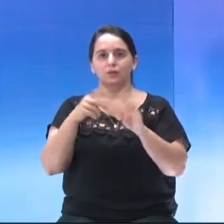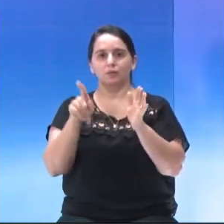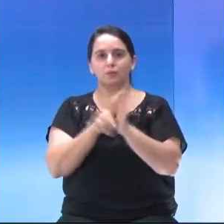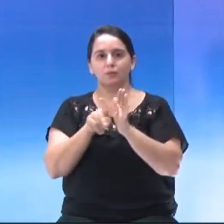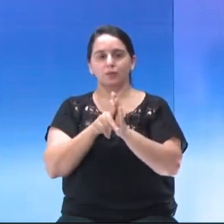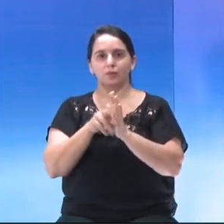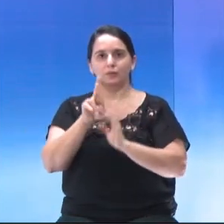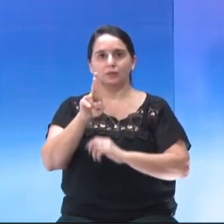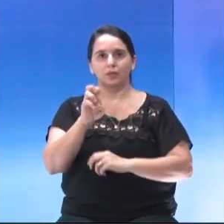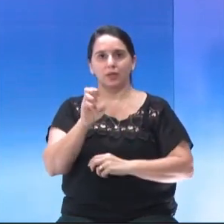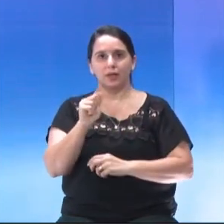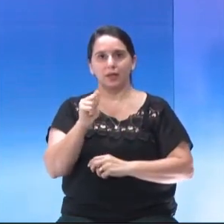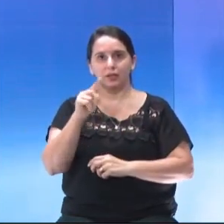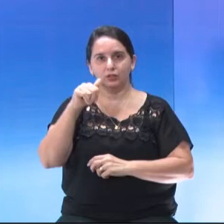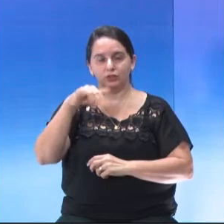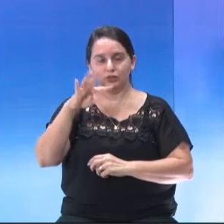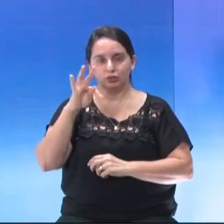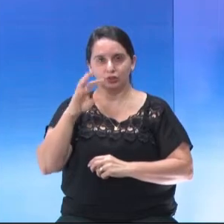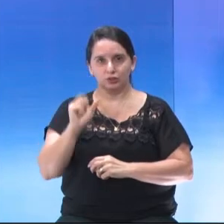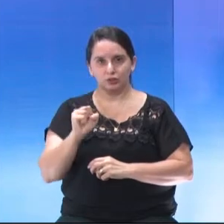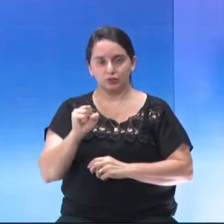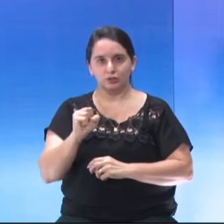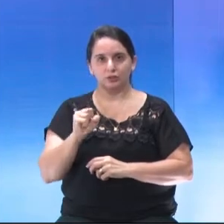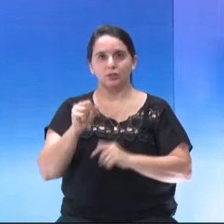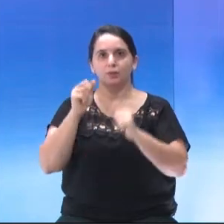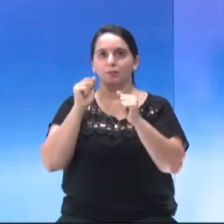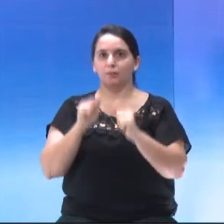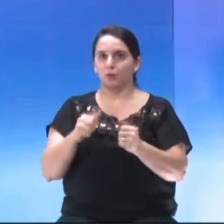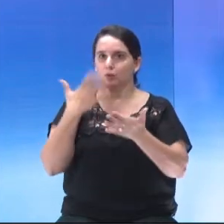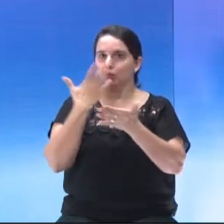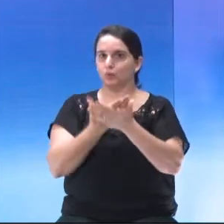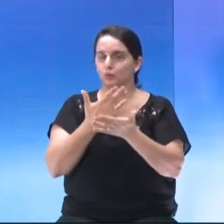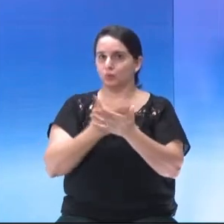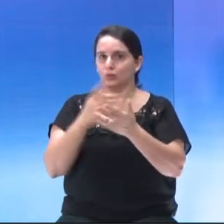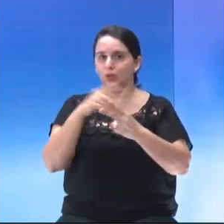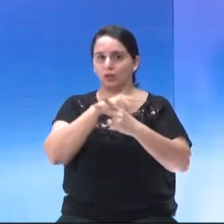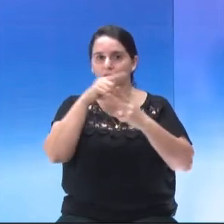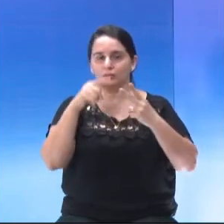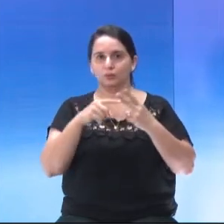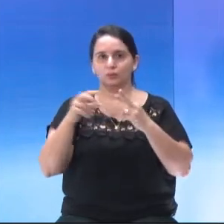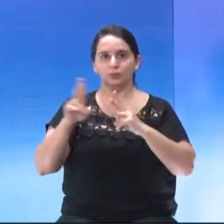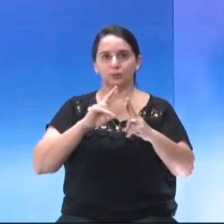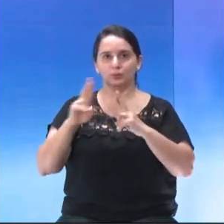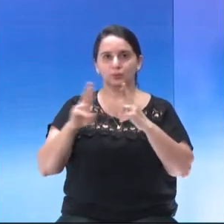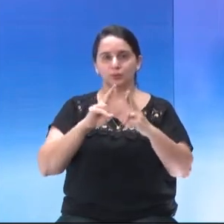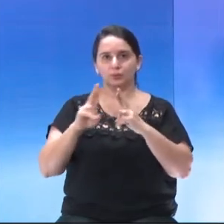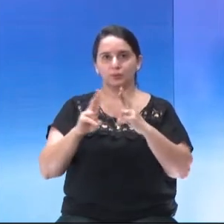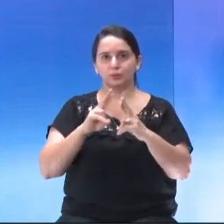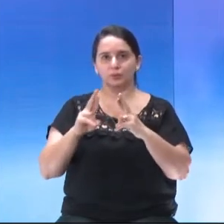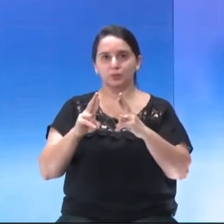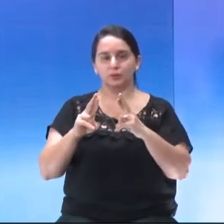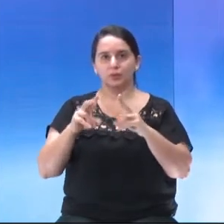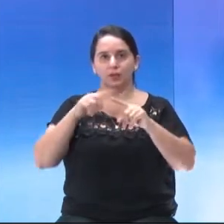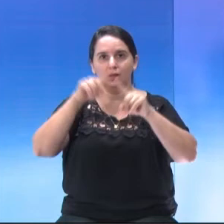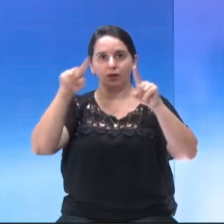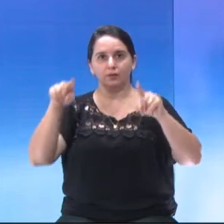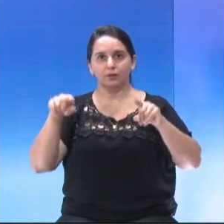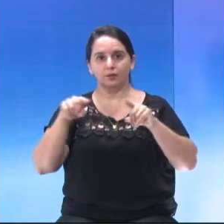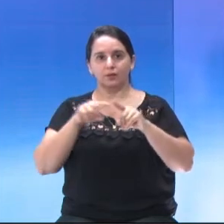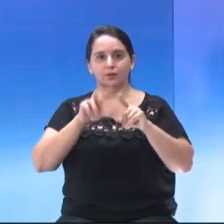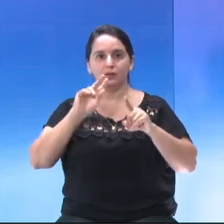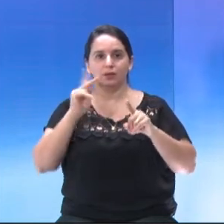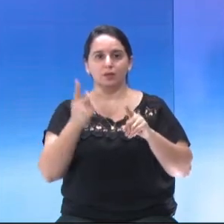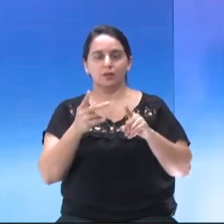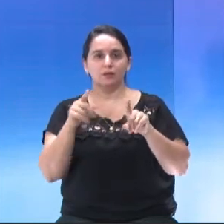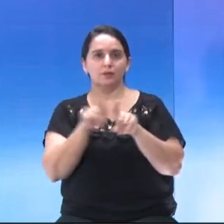reagentes, correto? Então você pode trabalhar as reações exotérmica e endotérmica em termos de